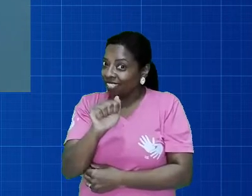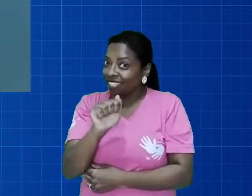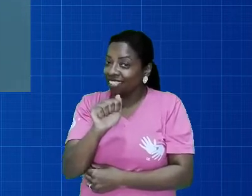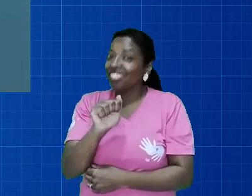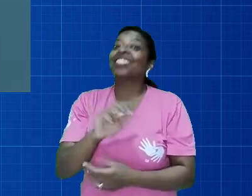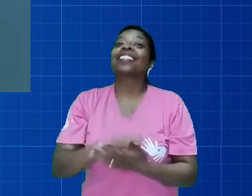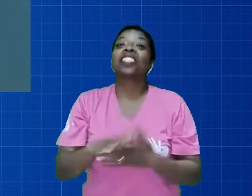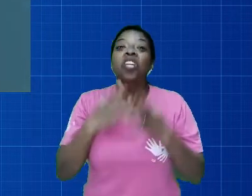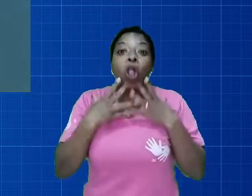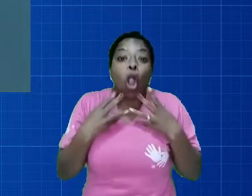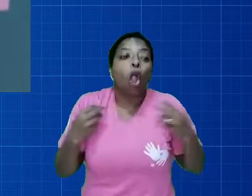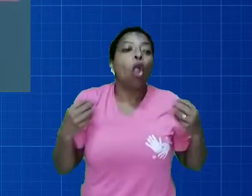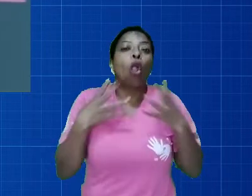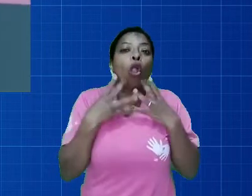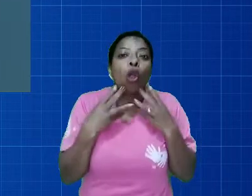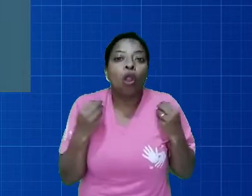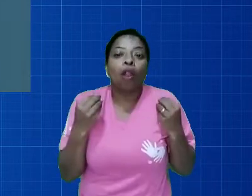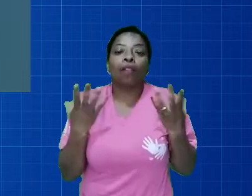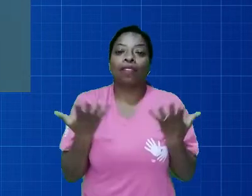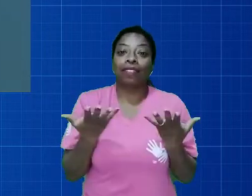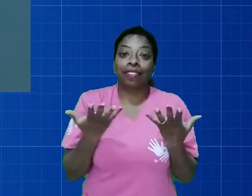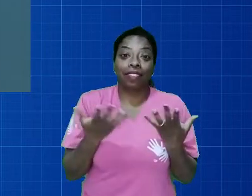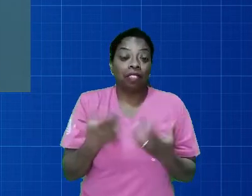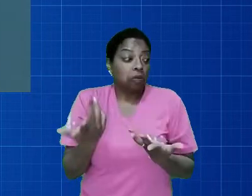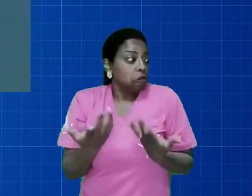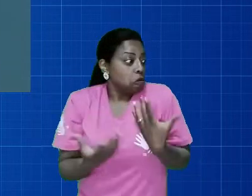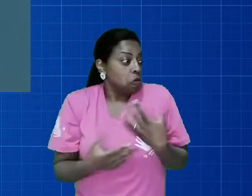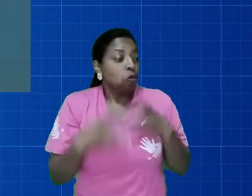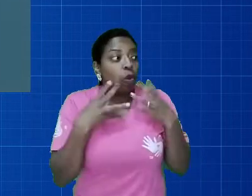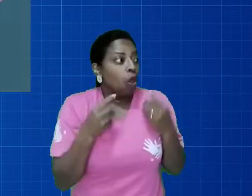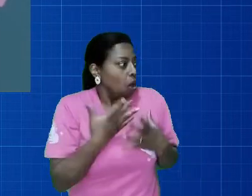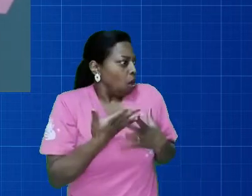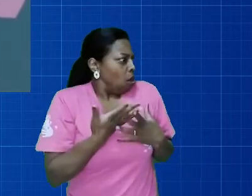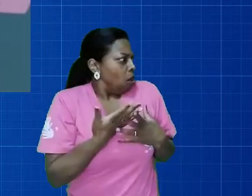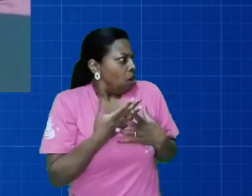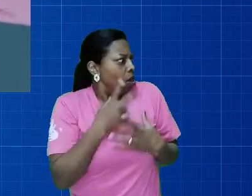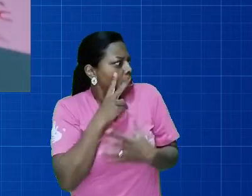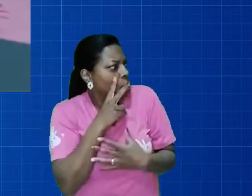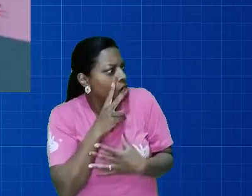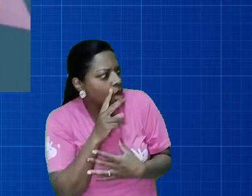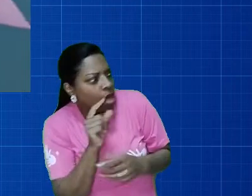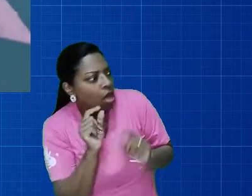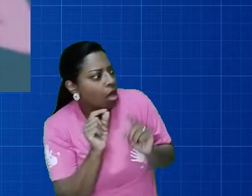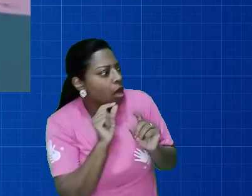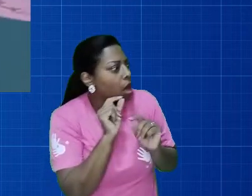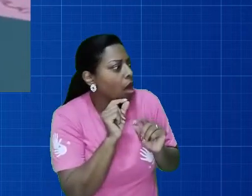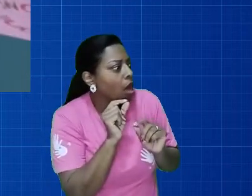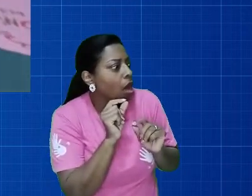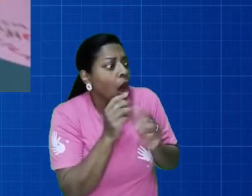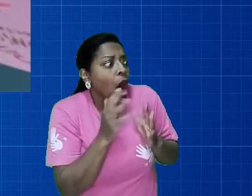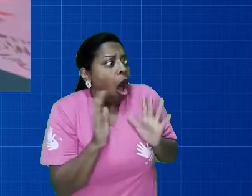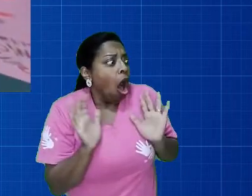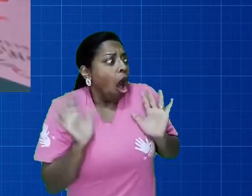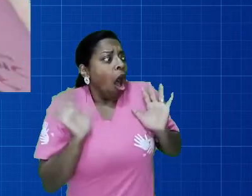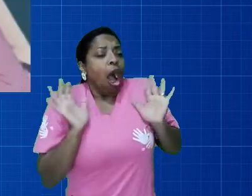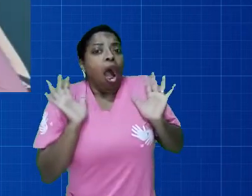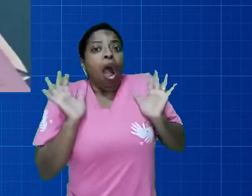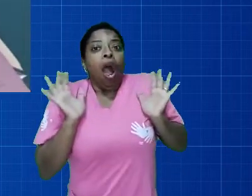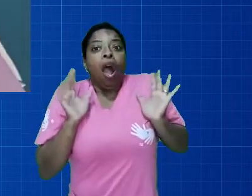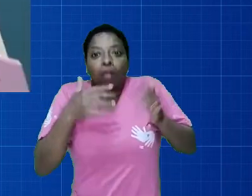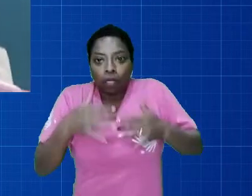Raposa, que ali não ficou mais nem um minuto quando ouviu o forte rugido da...